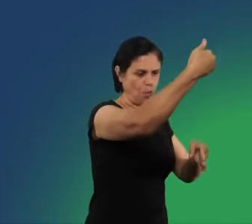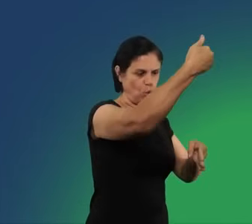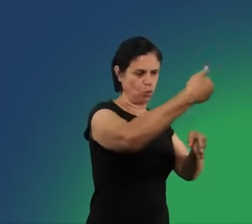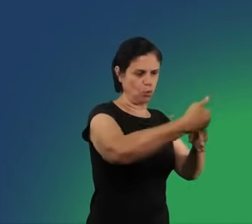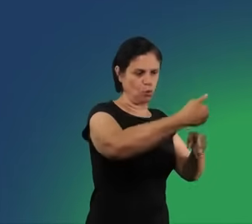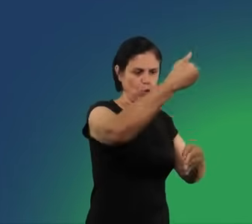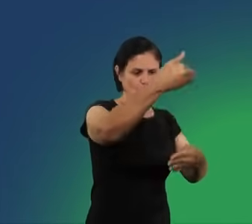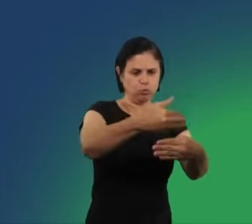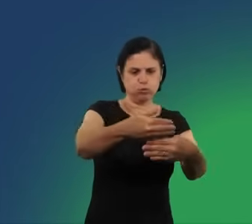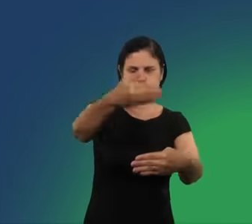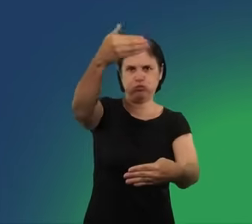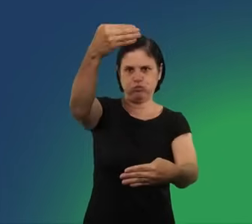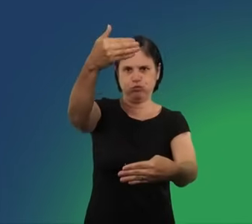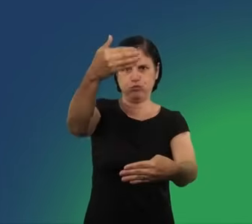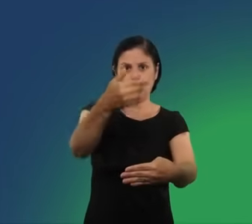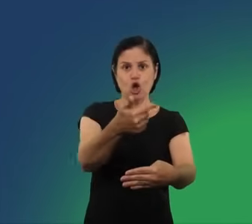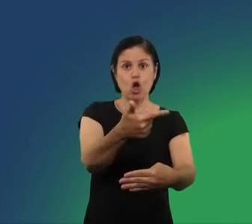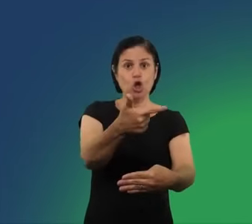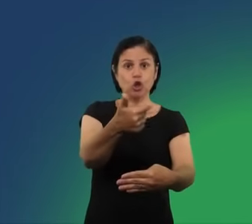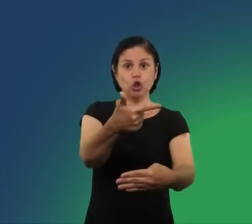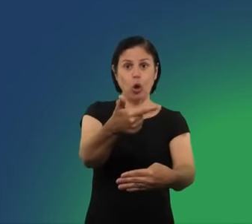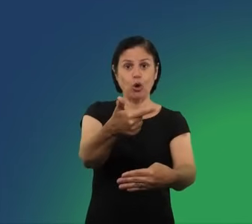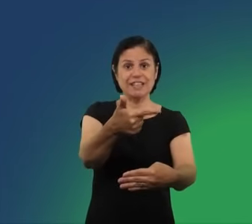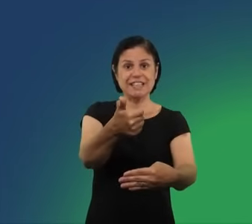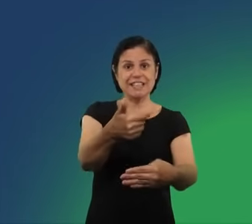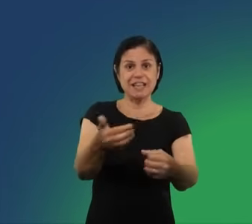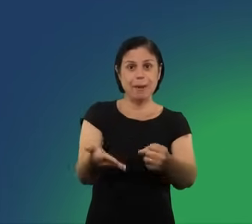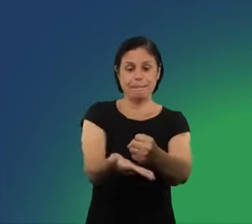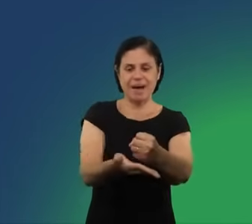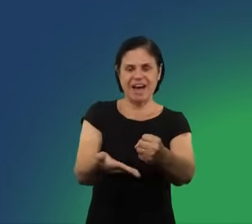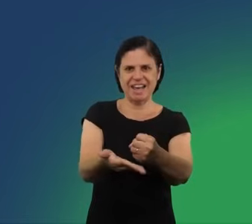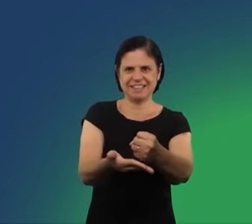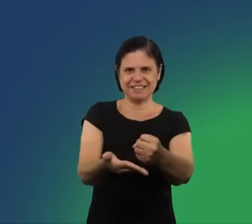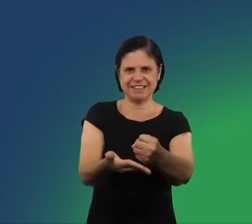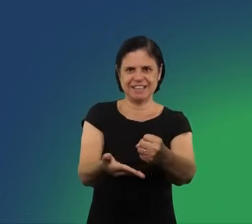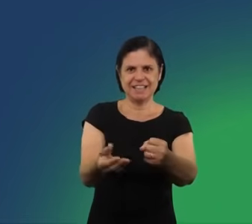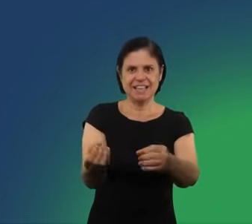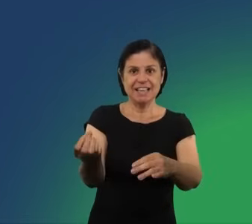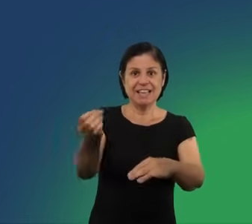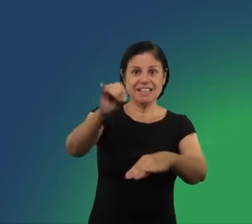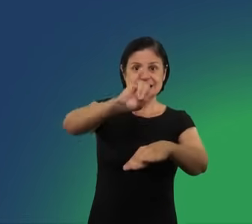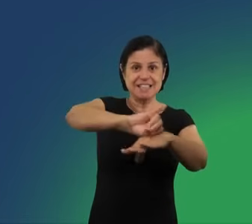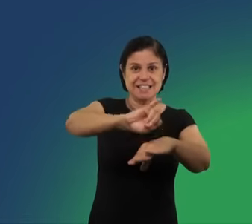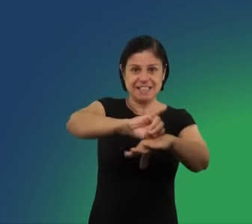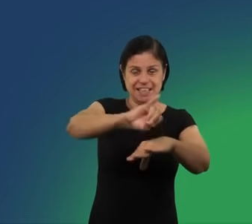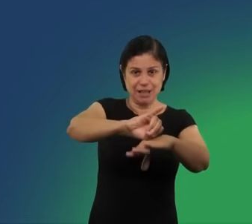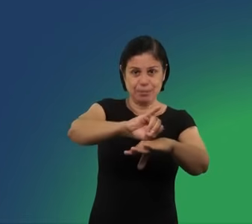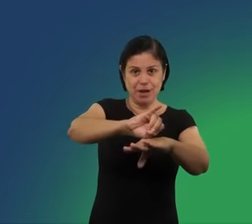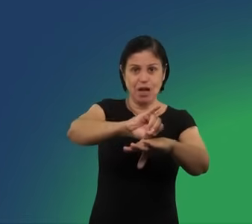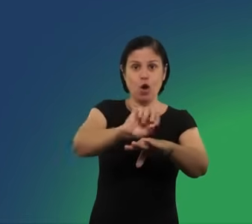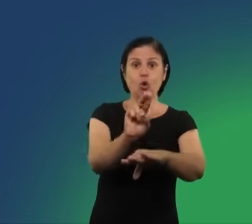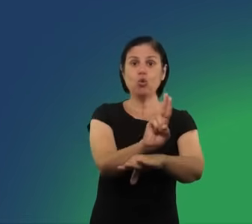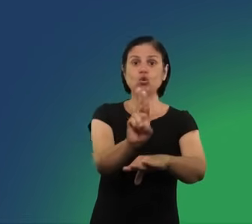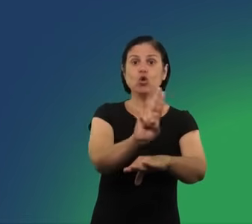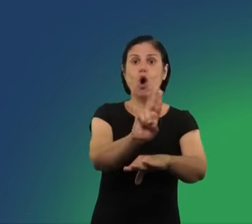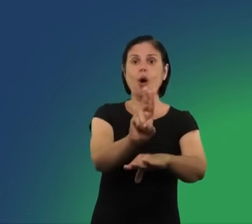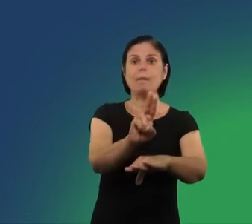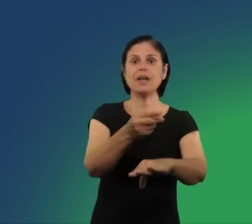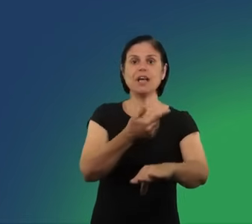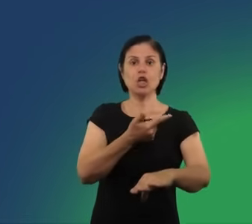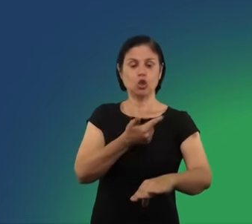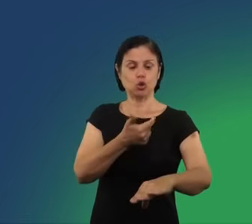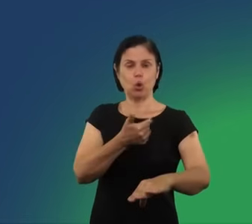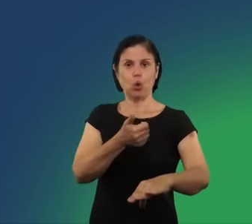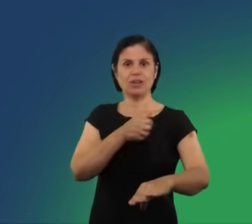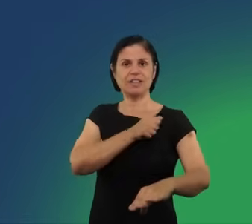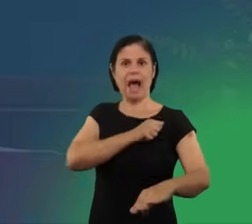cidade tinha 12 fundamentos, e neles o nome dos 12 apóstolos do Cordeiro. Vejam,